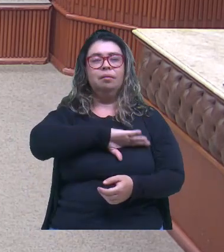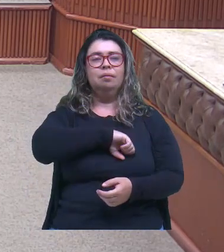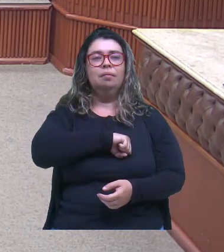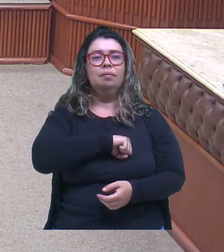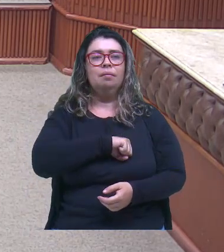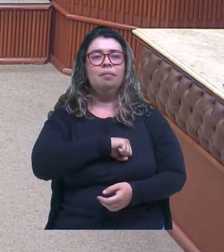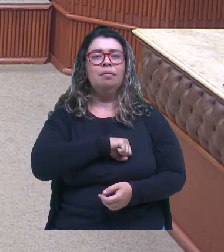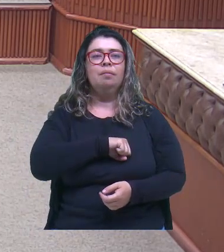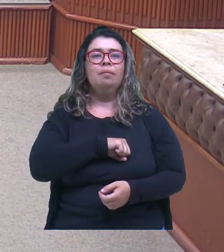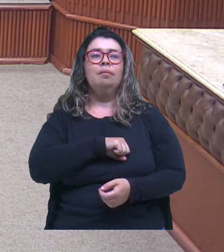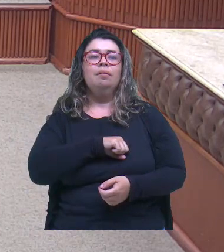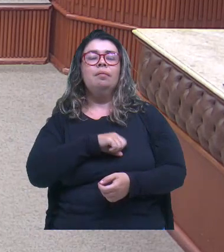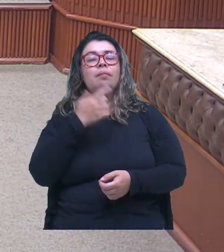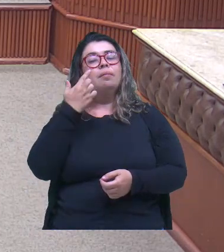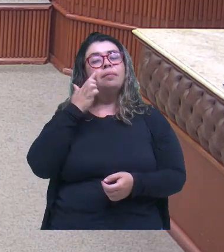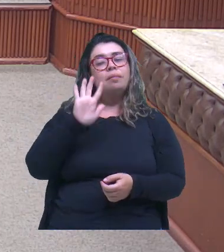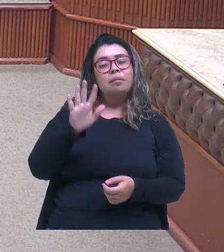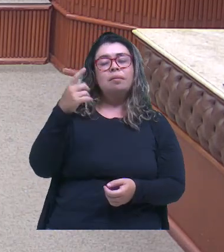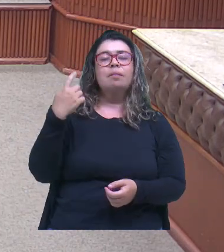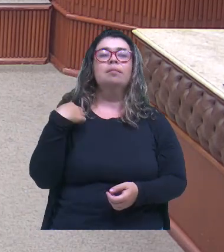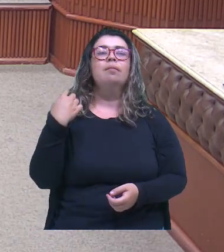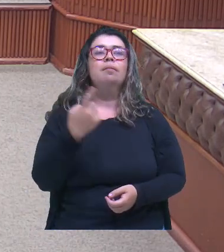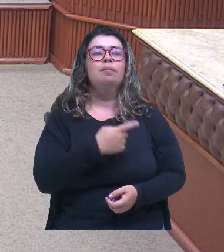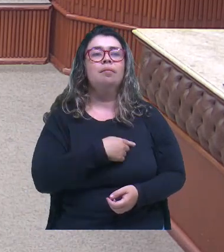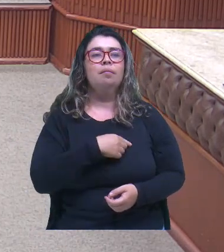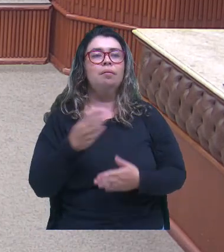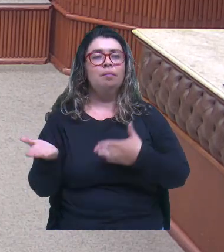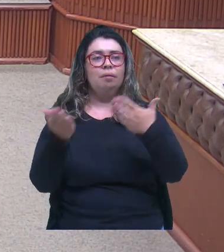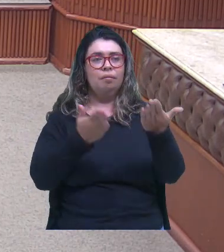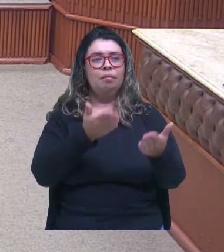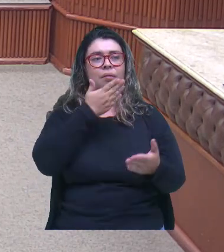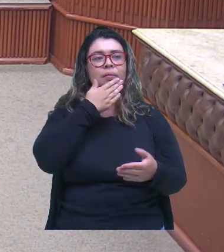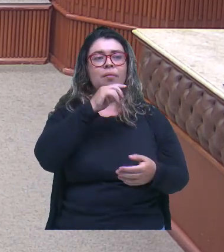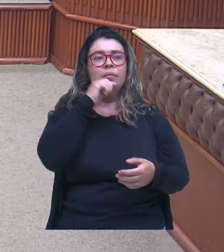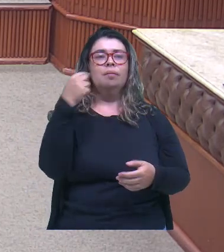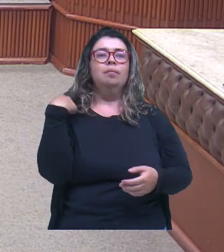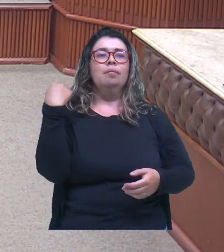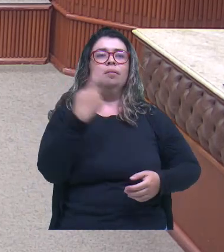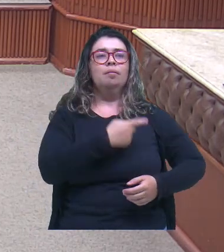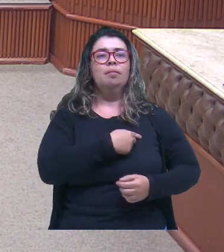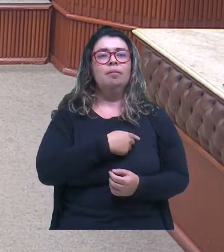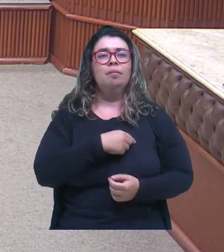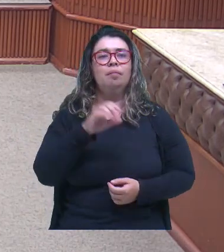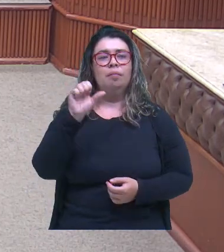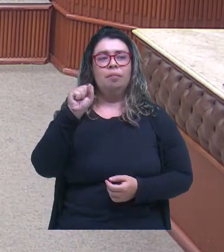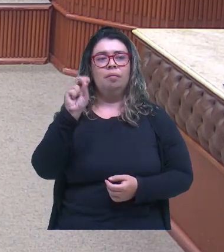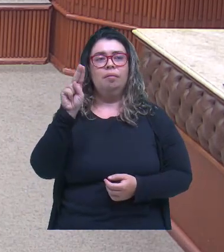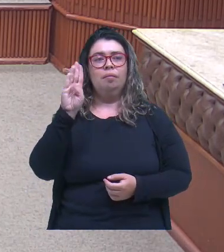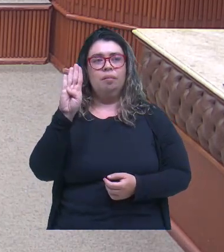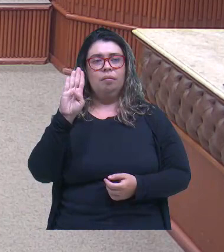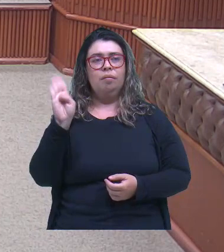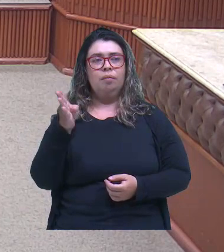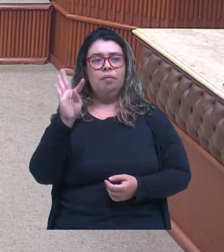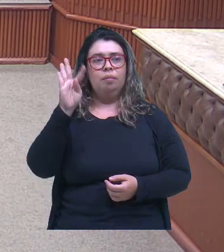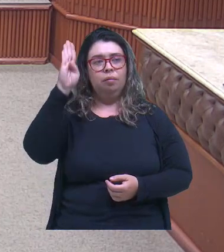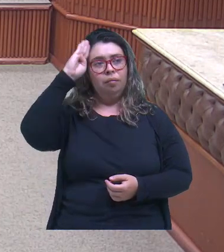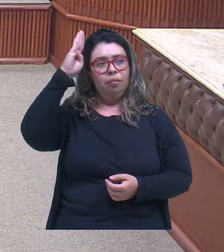vela e cuida de nós. Então vamos oferecer esse Pai Nosso também para o Subtenente Rogério.